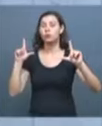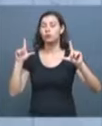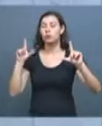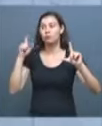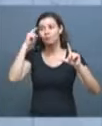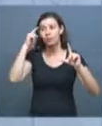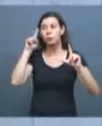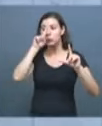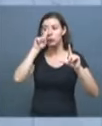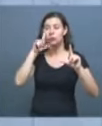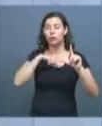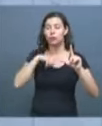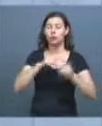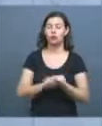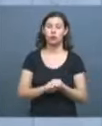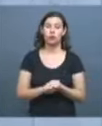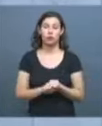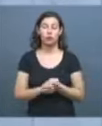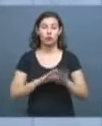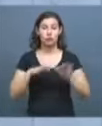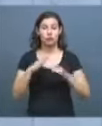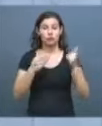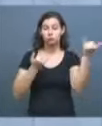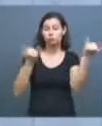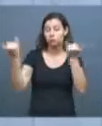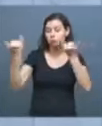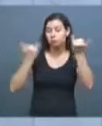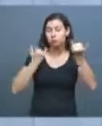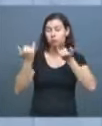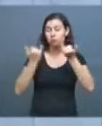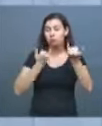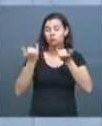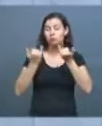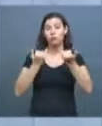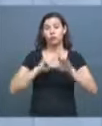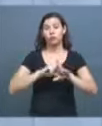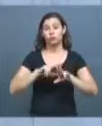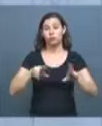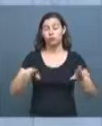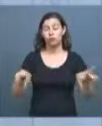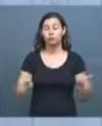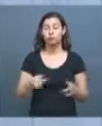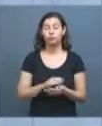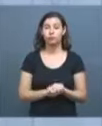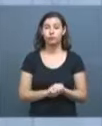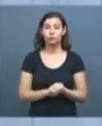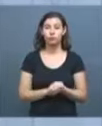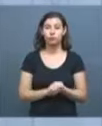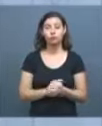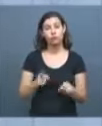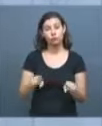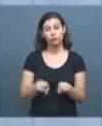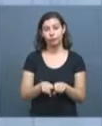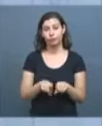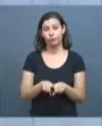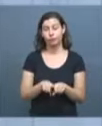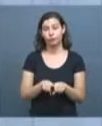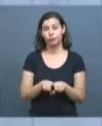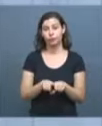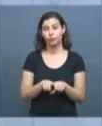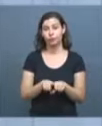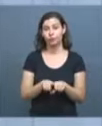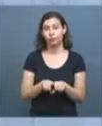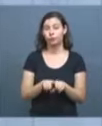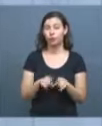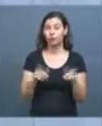Né? E esse acesso que nós temos à informação, ao excesso de informações, excesso de contatos